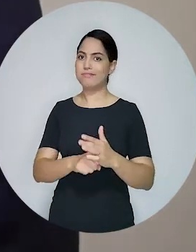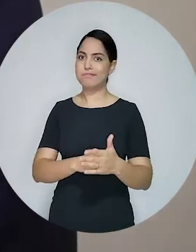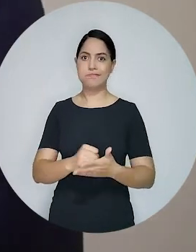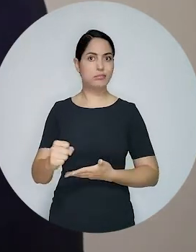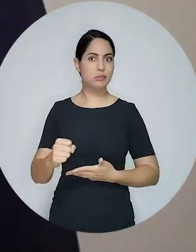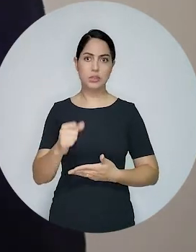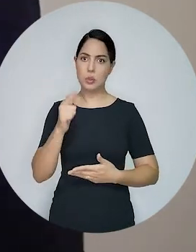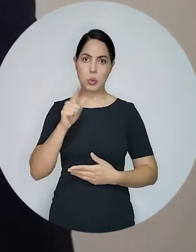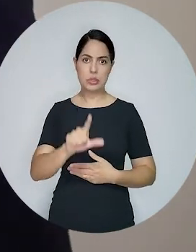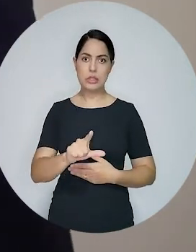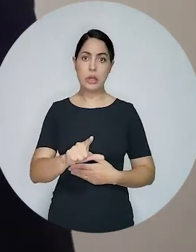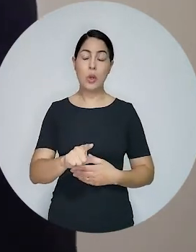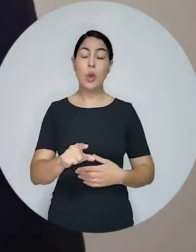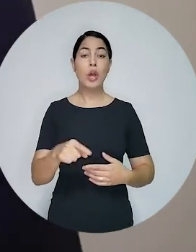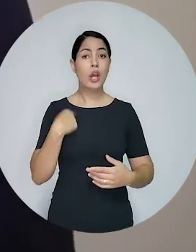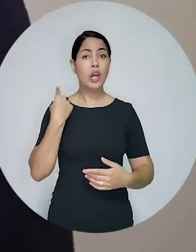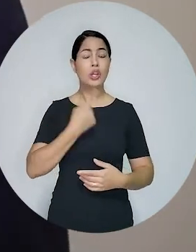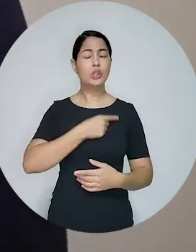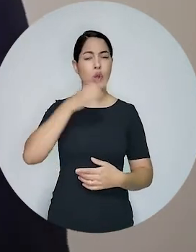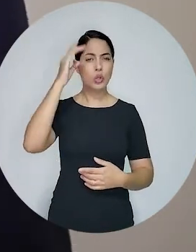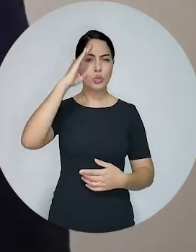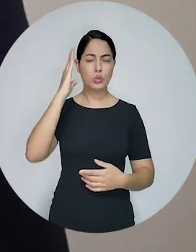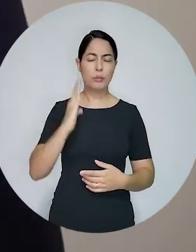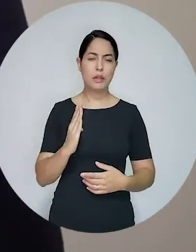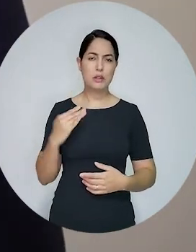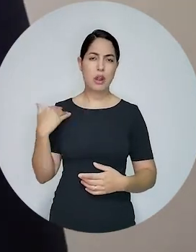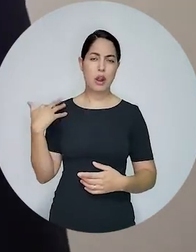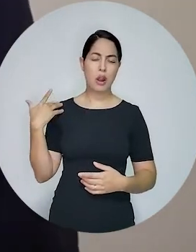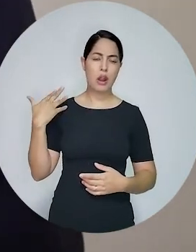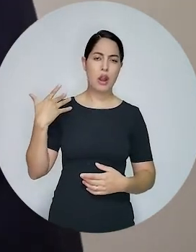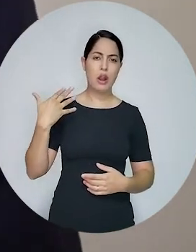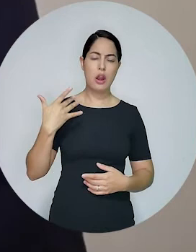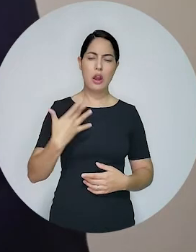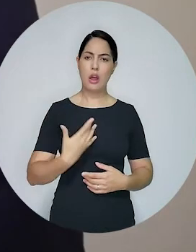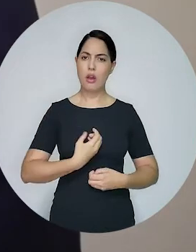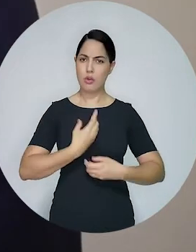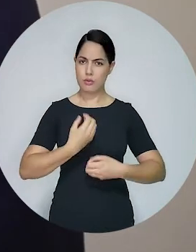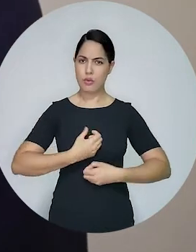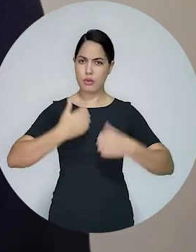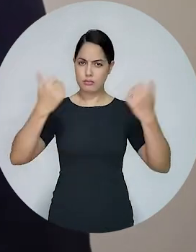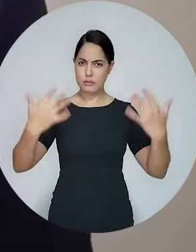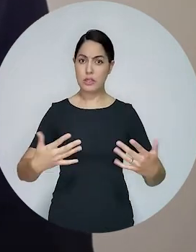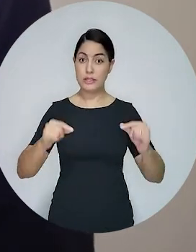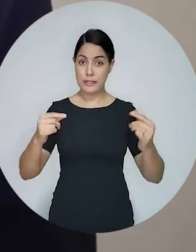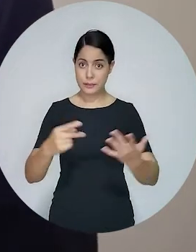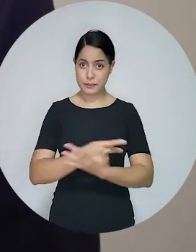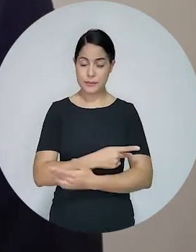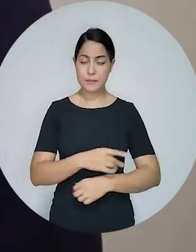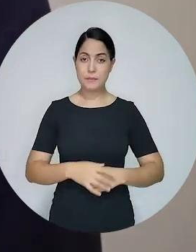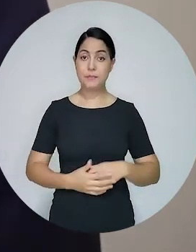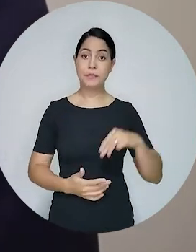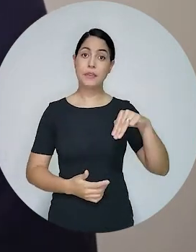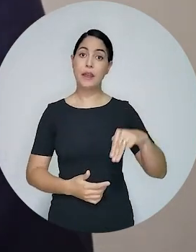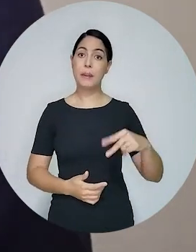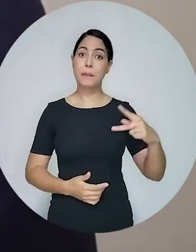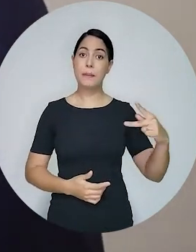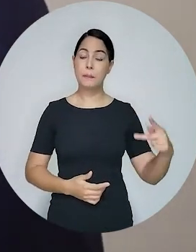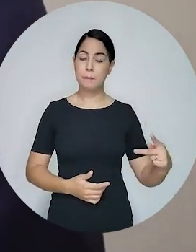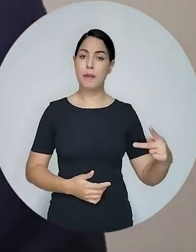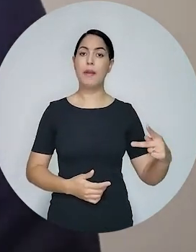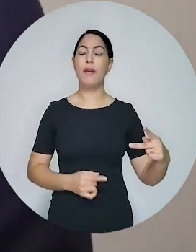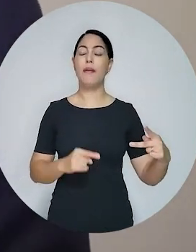vimos, contando a história recente do Brasil, observando o que aconteceu, nós vimos, por um lado, o Ministério